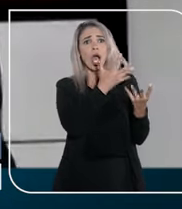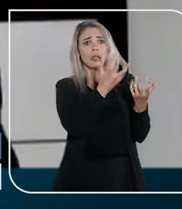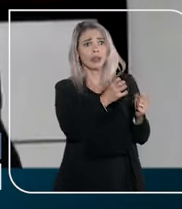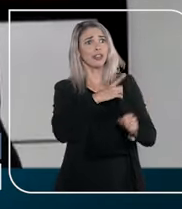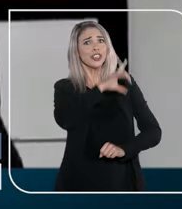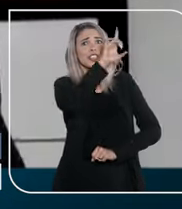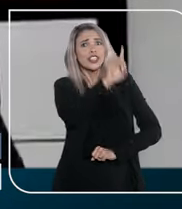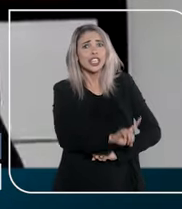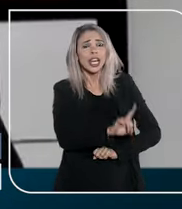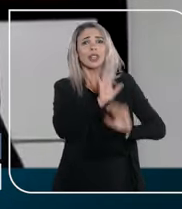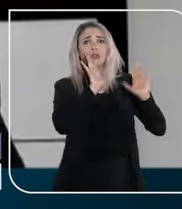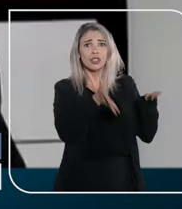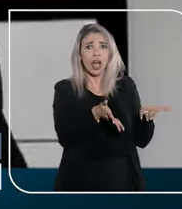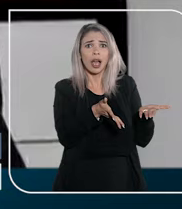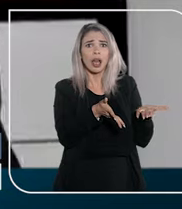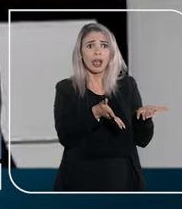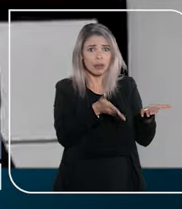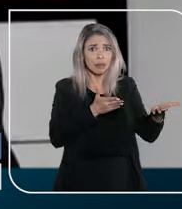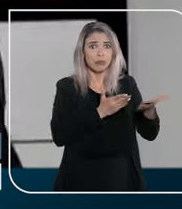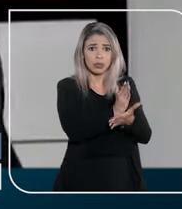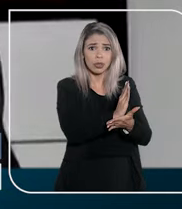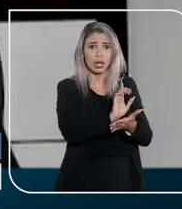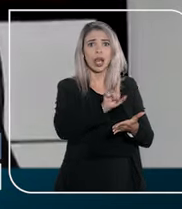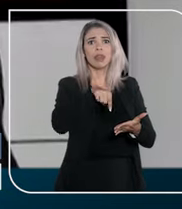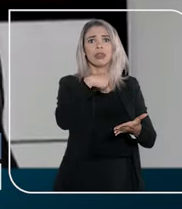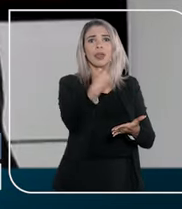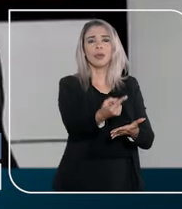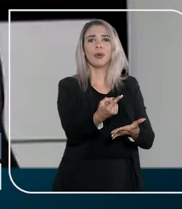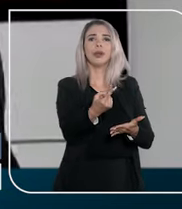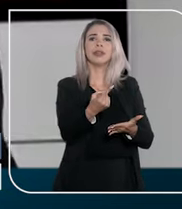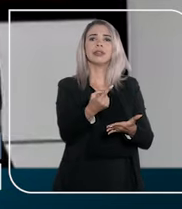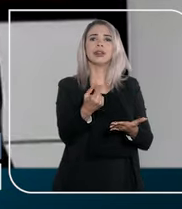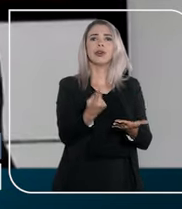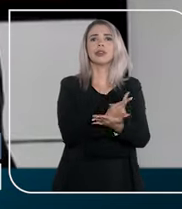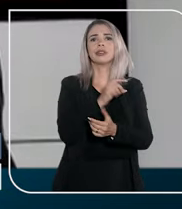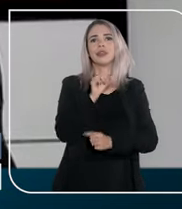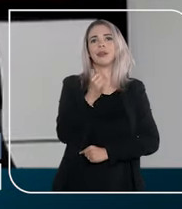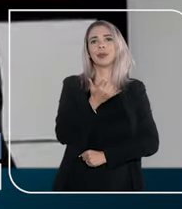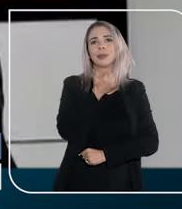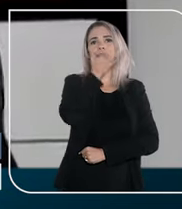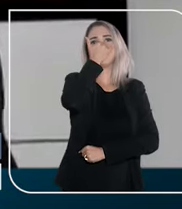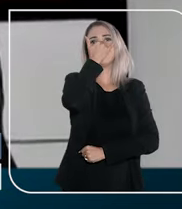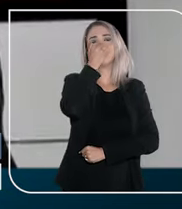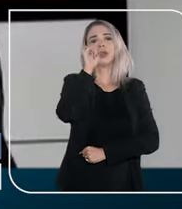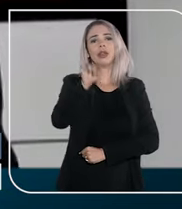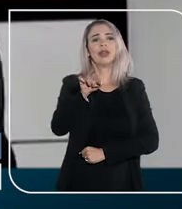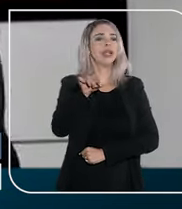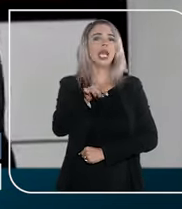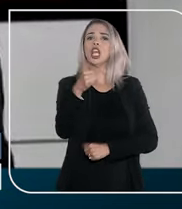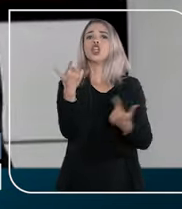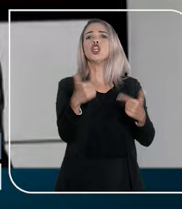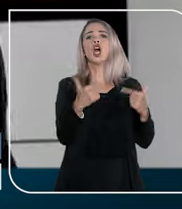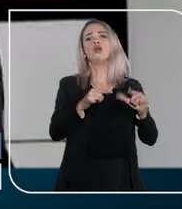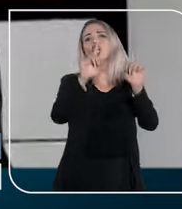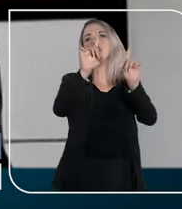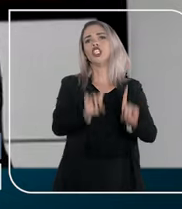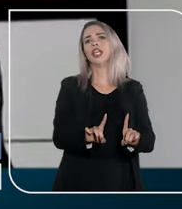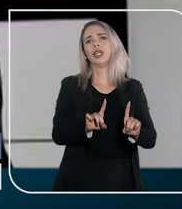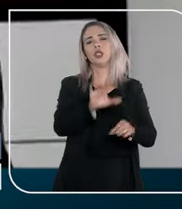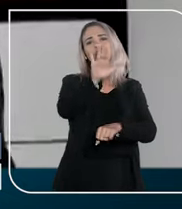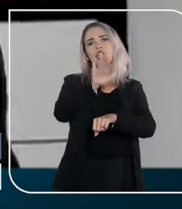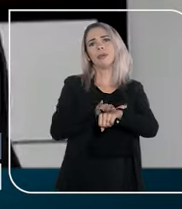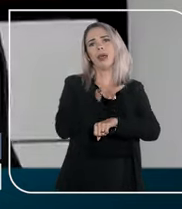tinha direito na primeira demanda, depois, em uma segunda ação deste mesmo indivíduo, disse que ele não tinha direito a ser